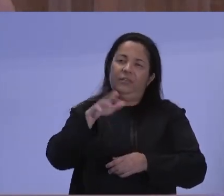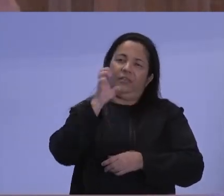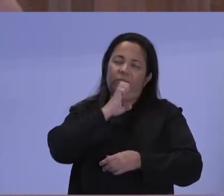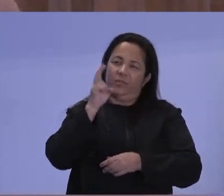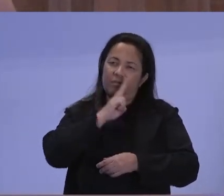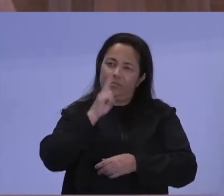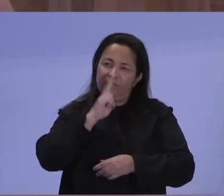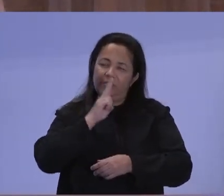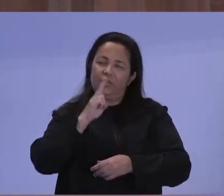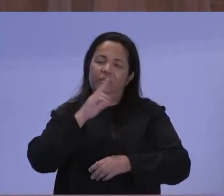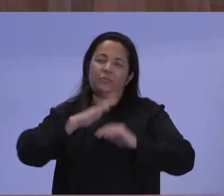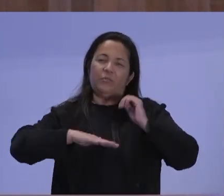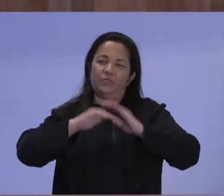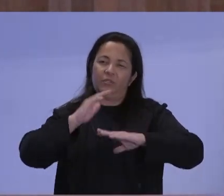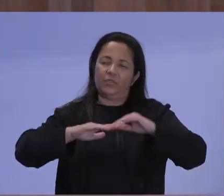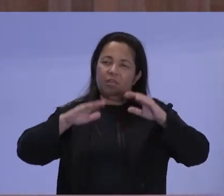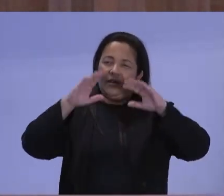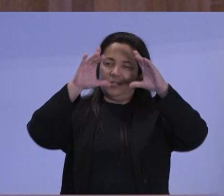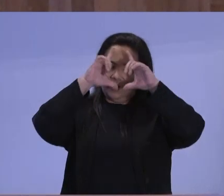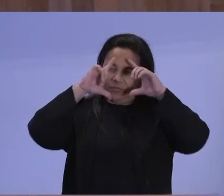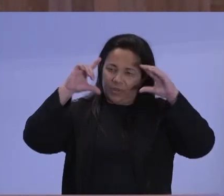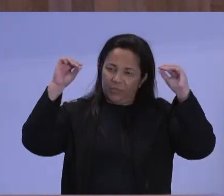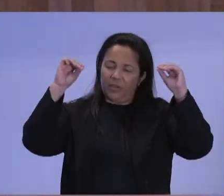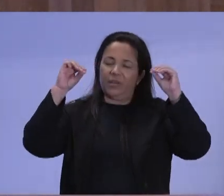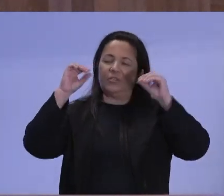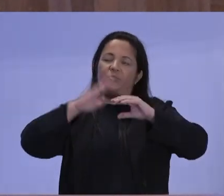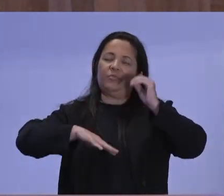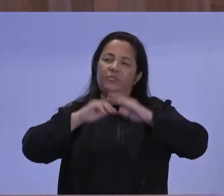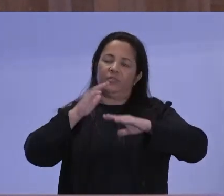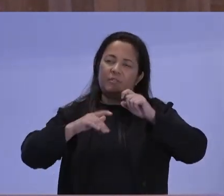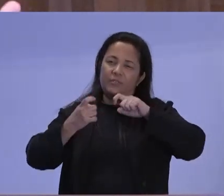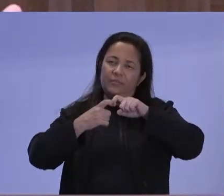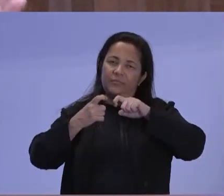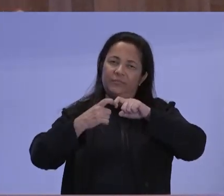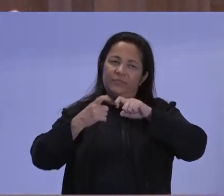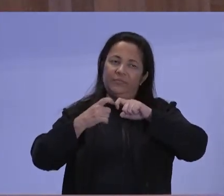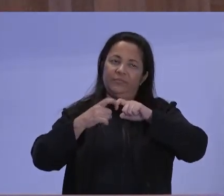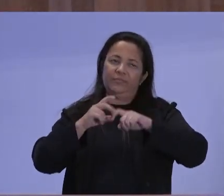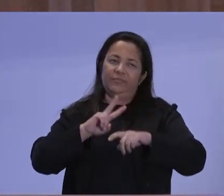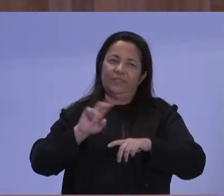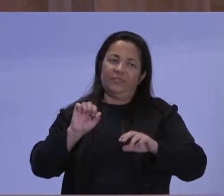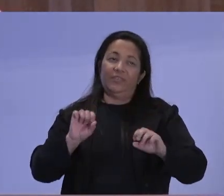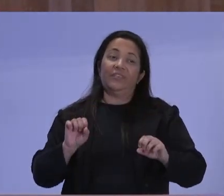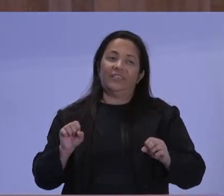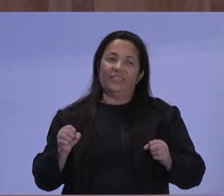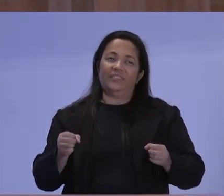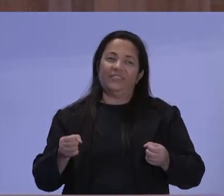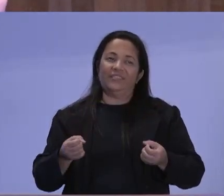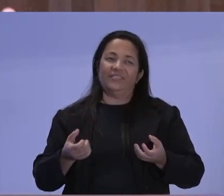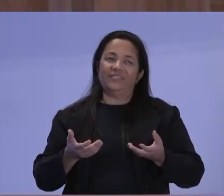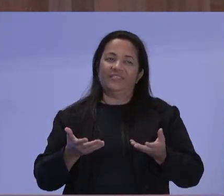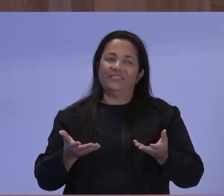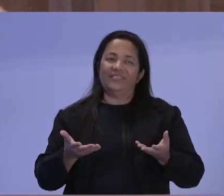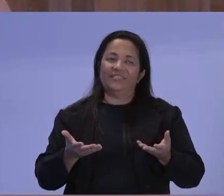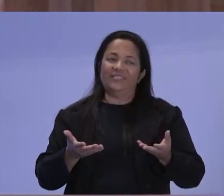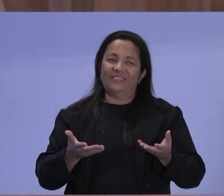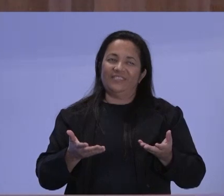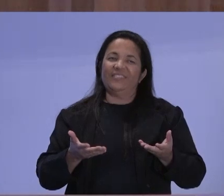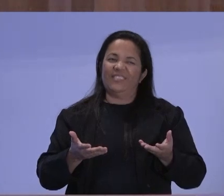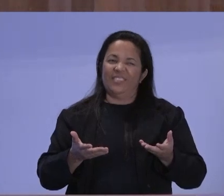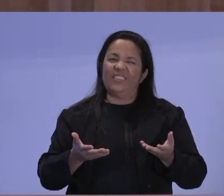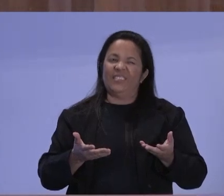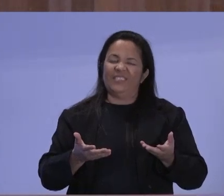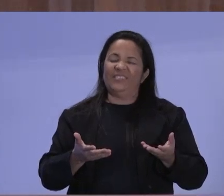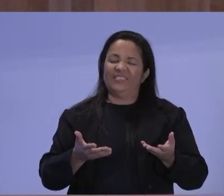enfermagem, da medicina e de outras áreas que se dedicam tanto para alguns serviços funcionarem. Então, parabéns para vocês pela dedicação, porque a gente sabe que, às